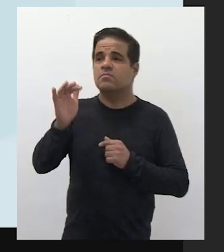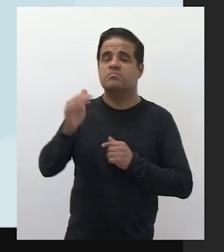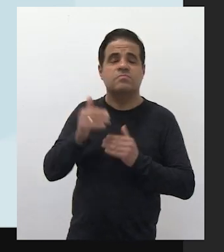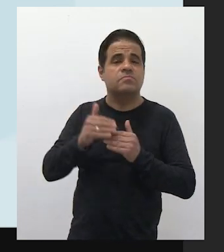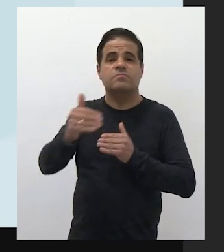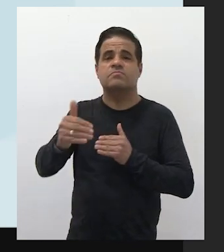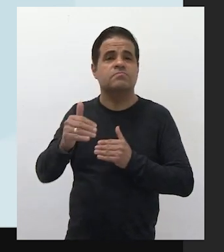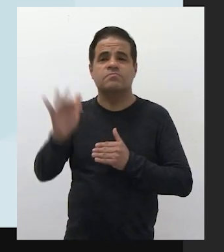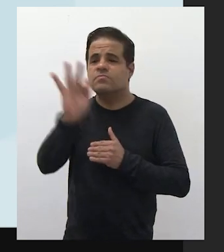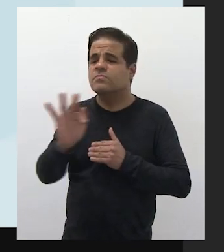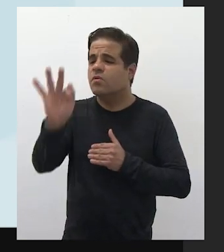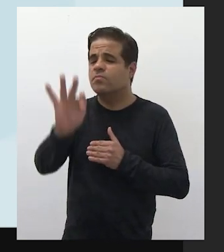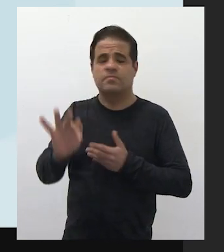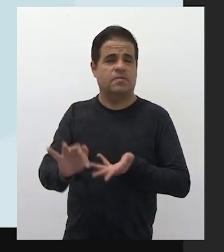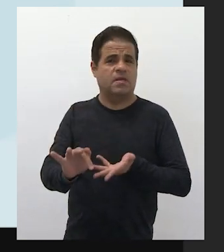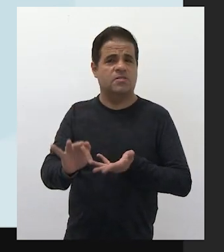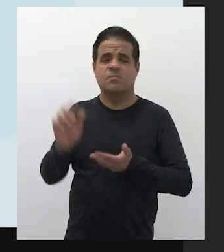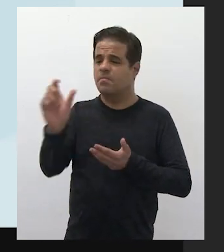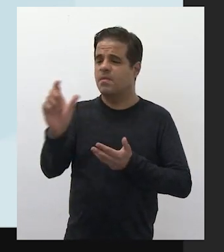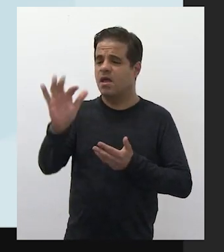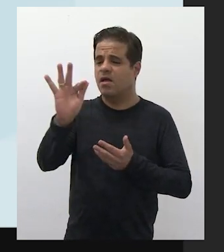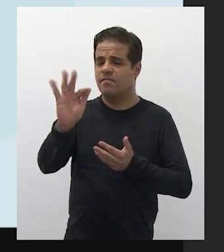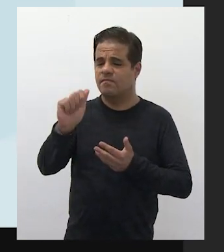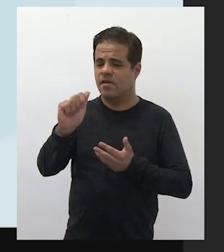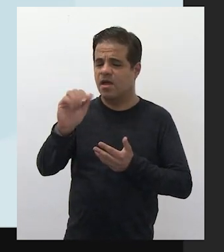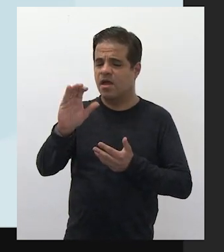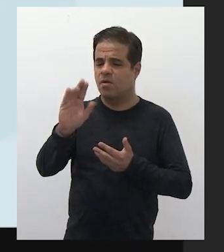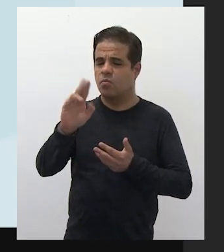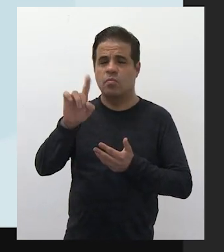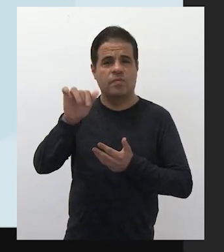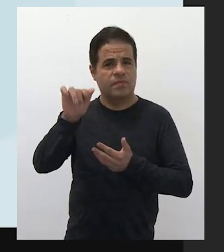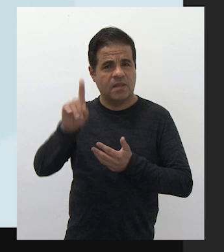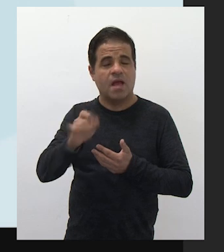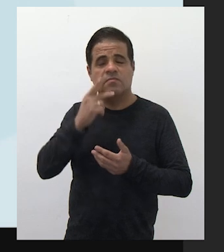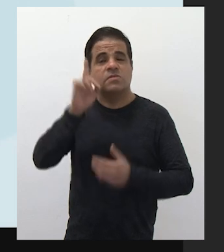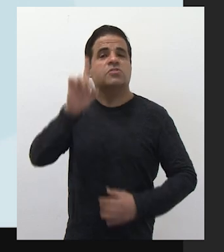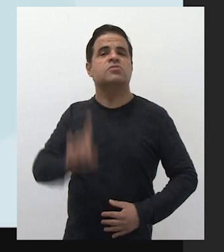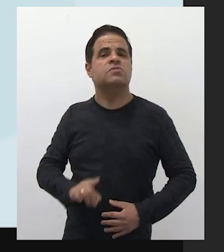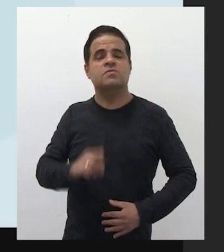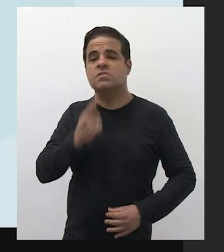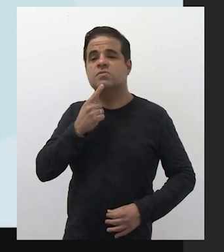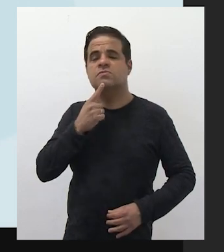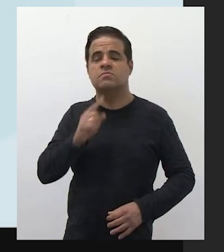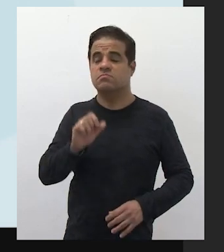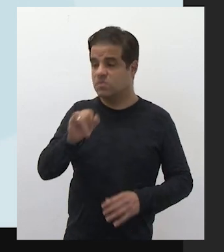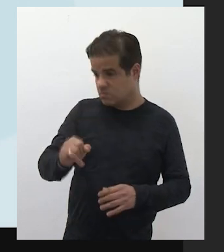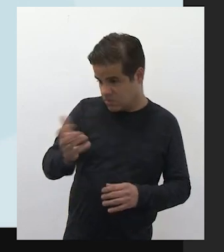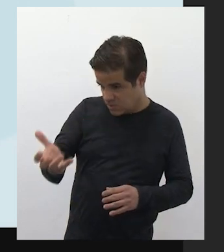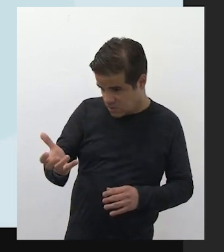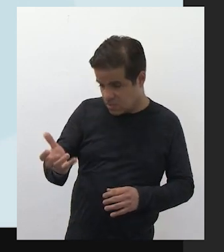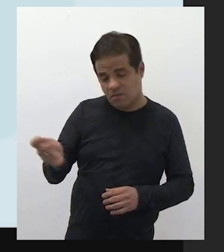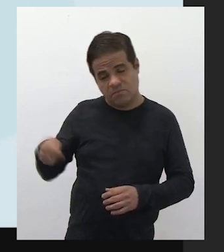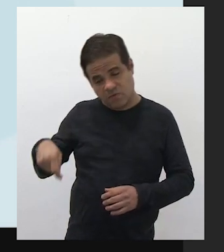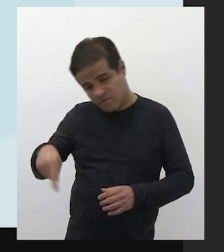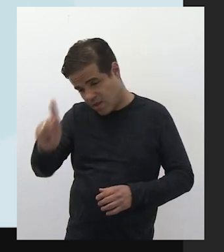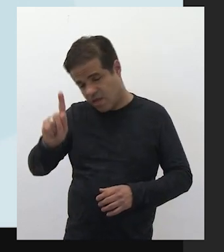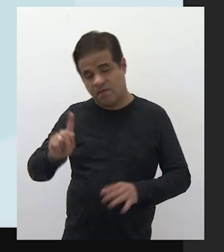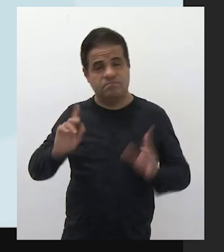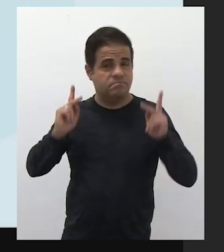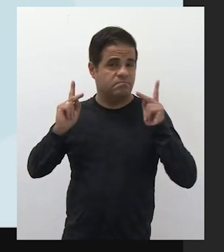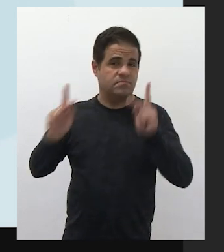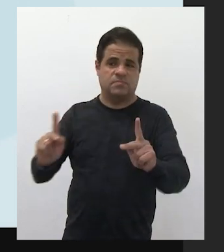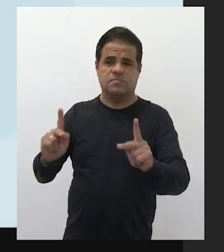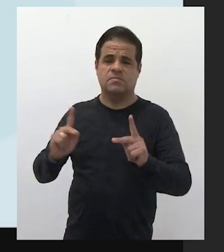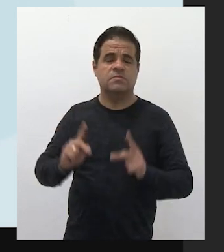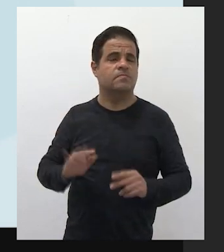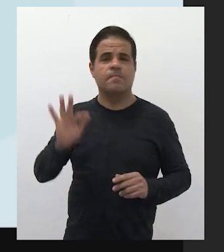faculdade. Faculdade é uma palavra que a gente utiliza muito no direito para dizer o seguinte: se você quiser, você faz. Que não é